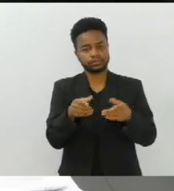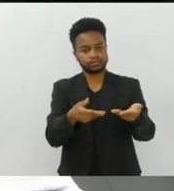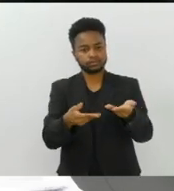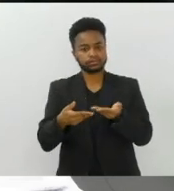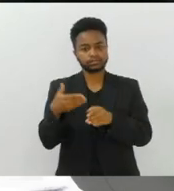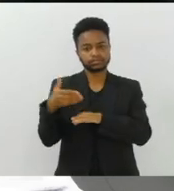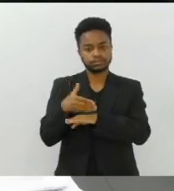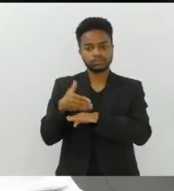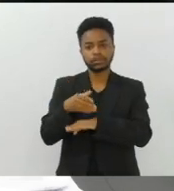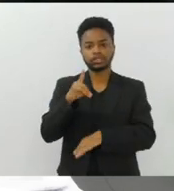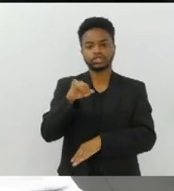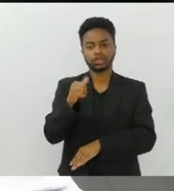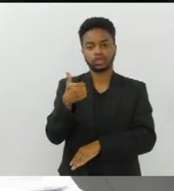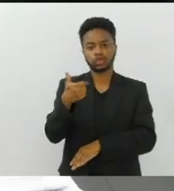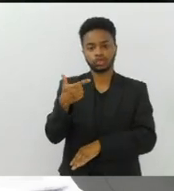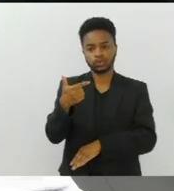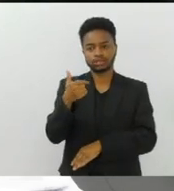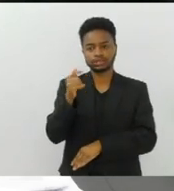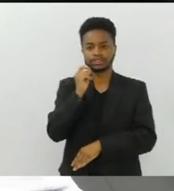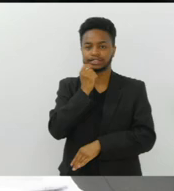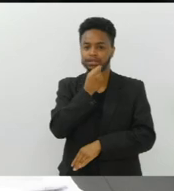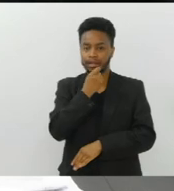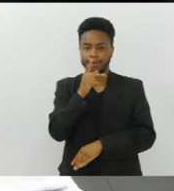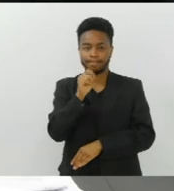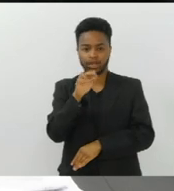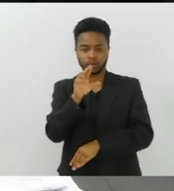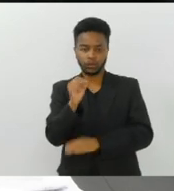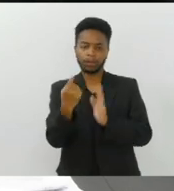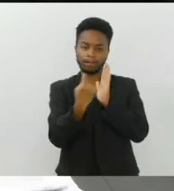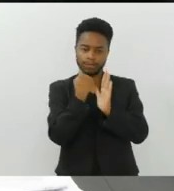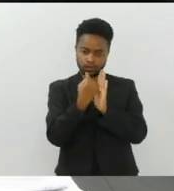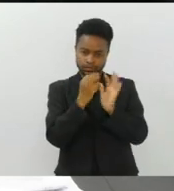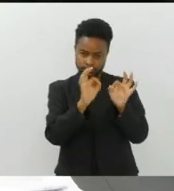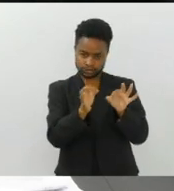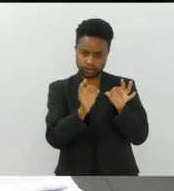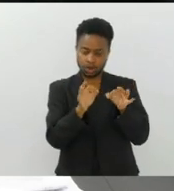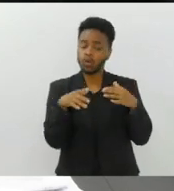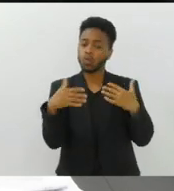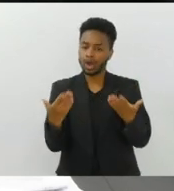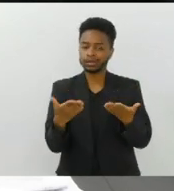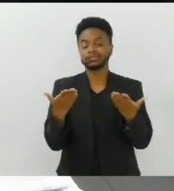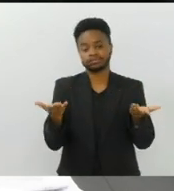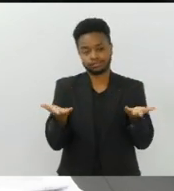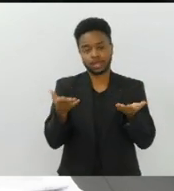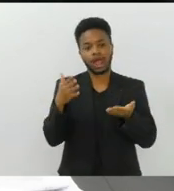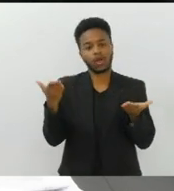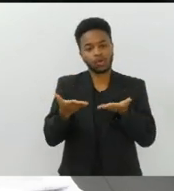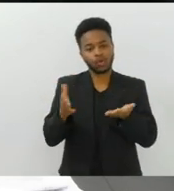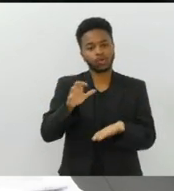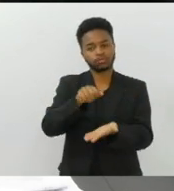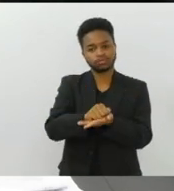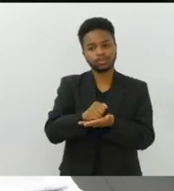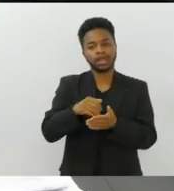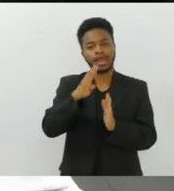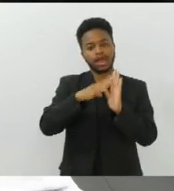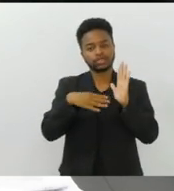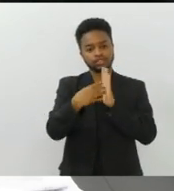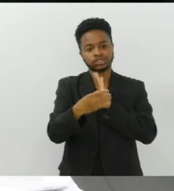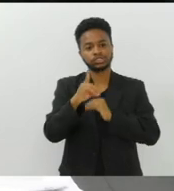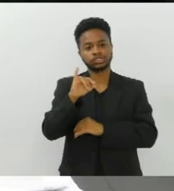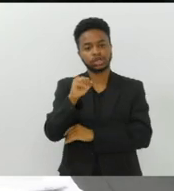no dia 12 de setembro. Pedro, você me perguntou, não foi, Pedro? Quando estaria? Então, anota aí na sua agenda, será no dia 12 de